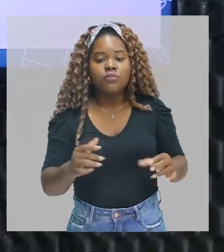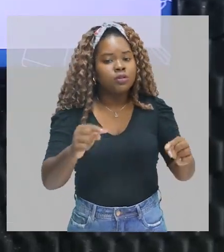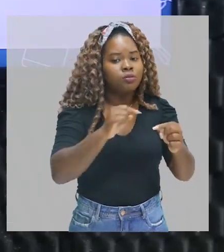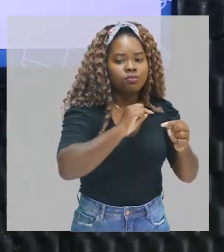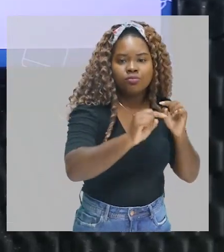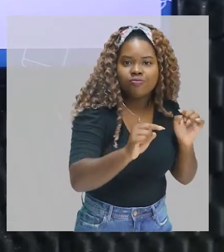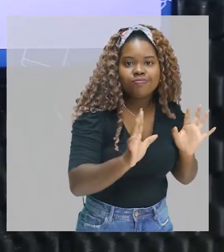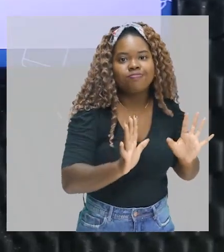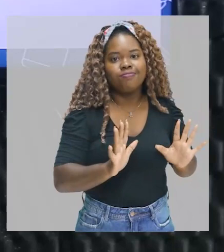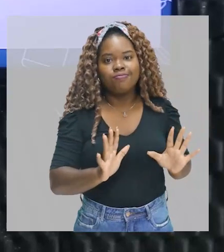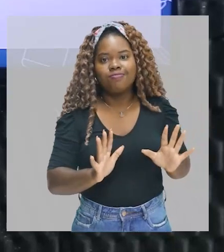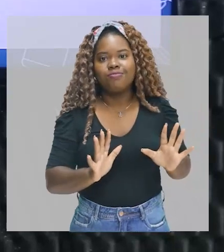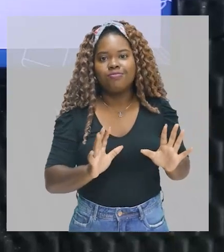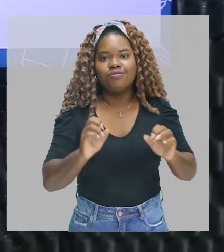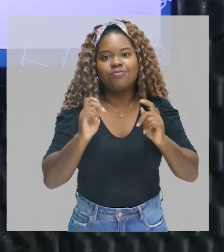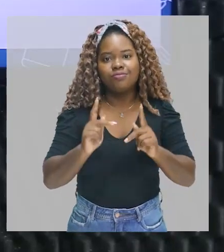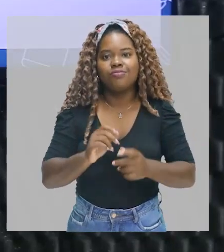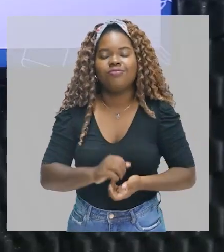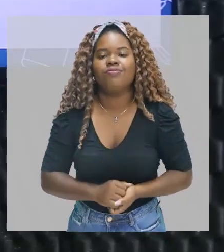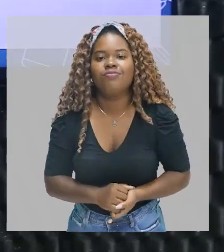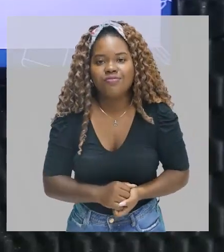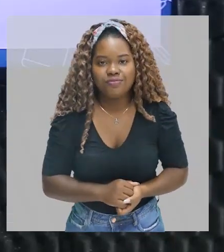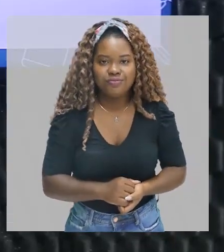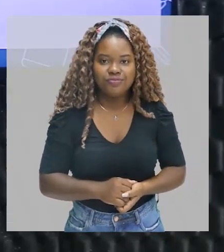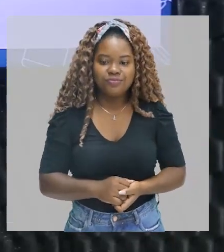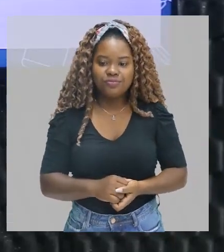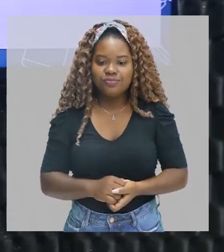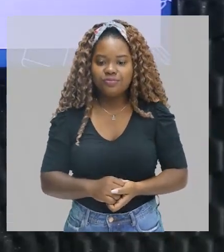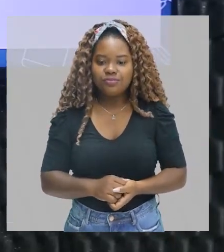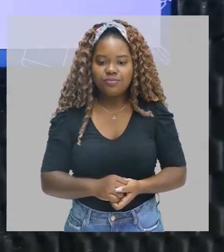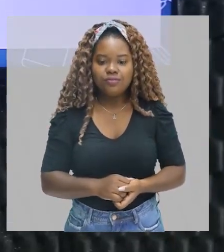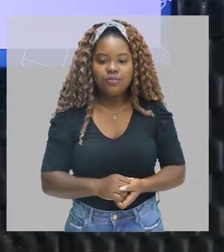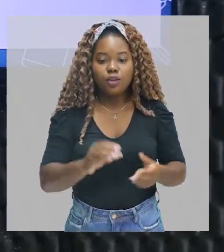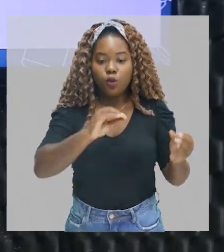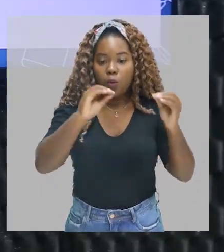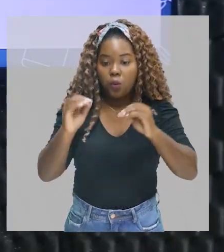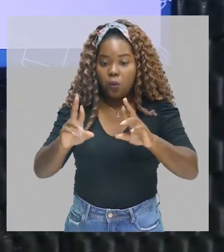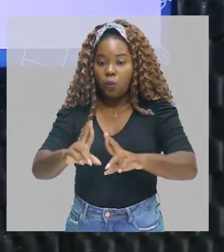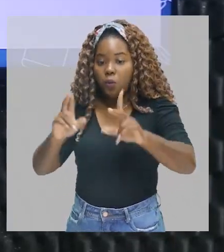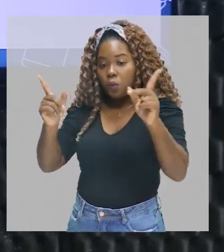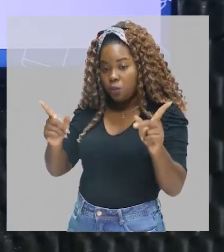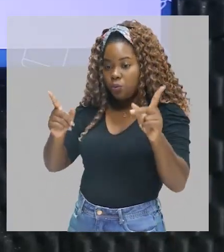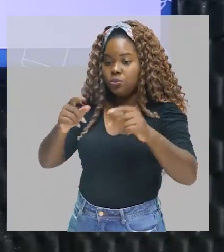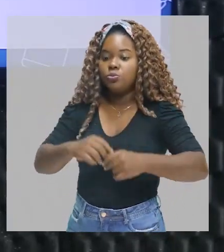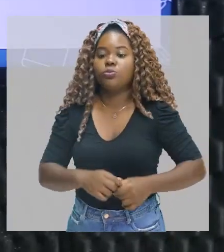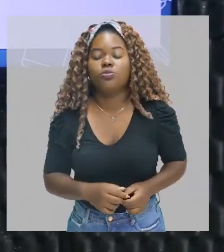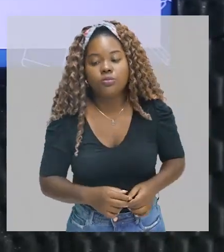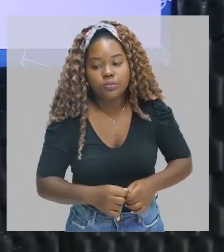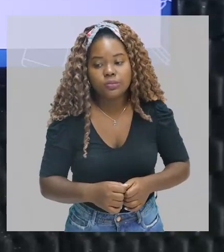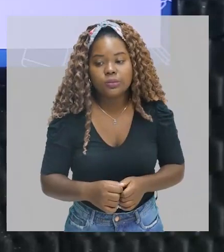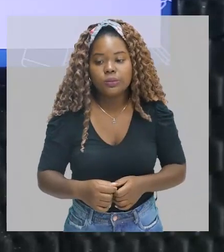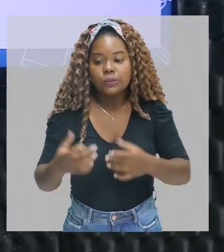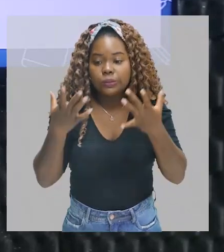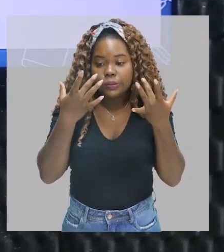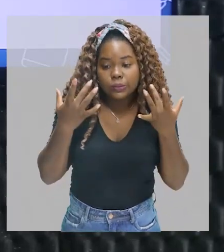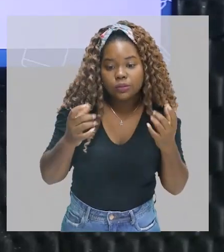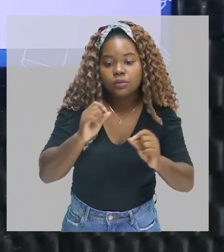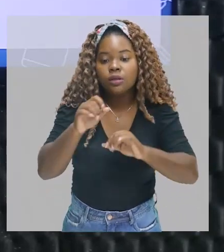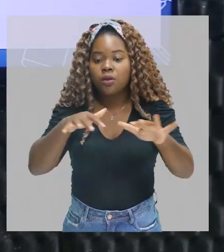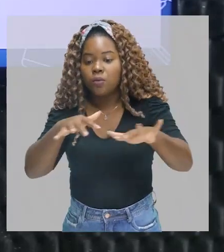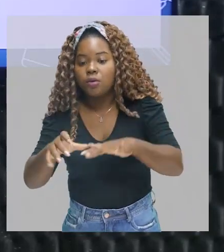ver, a olhar, a não tem nada no contexto. Então eu coloquei aqui, né, diferente do romantismo na arte, que é o movimento do